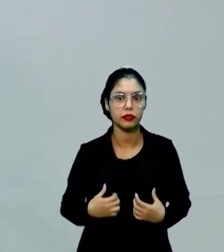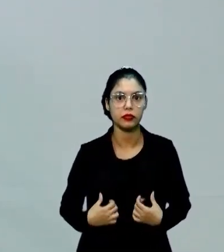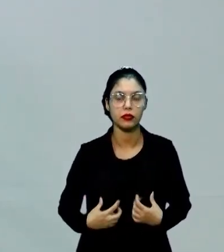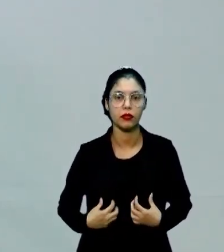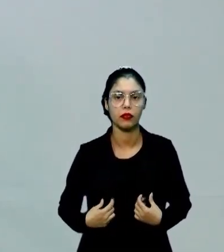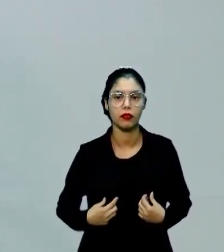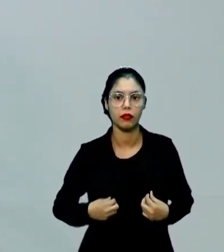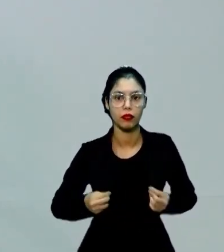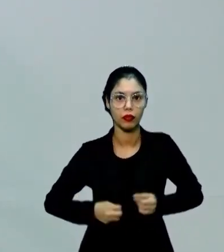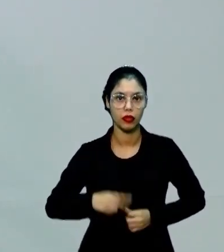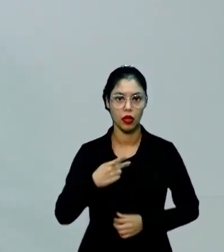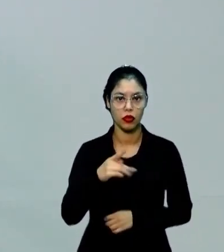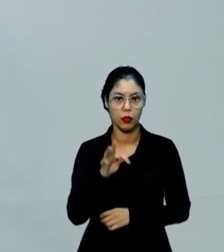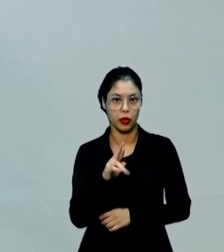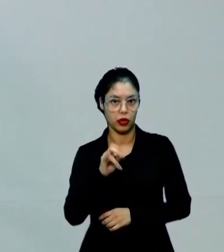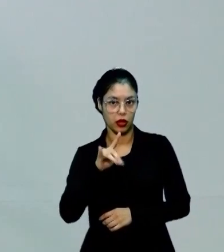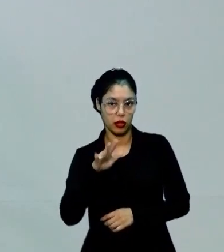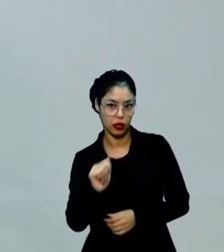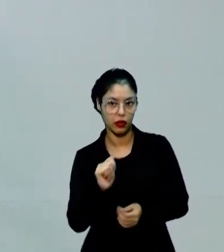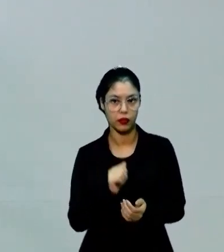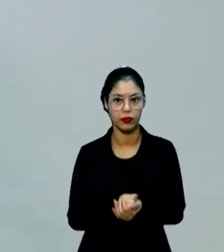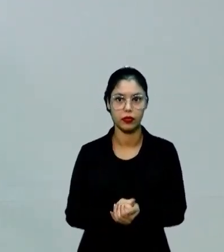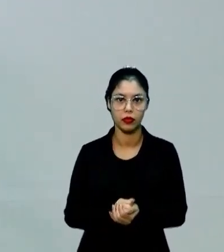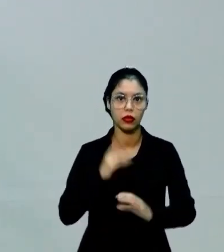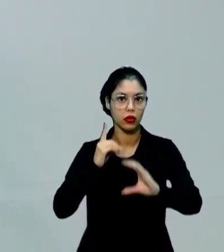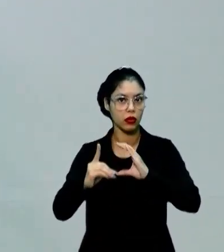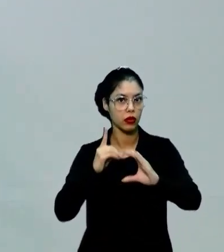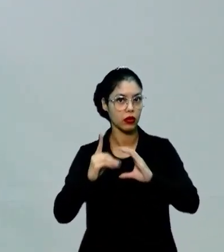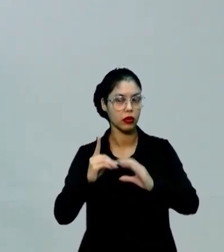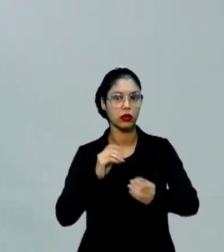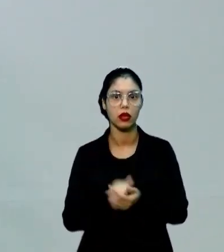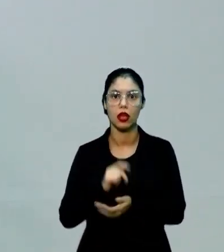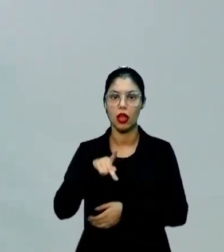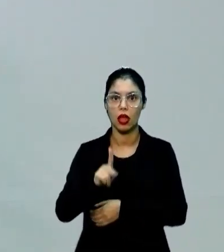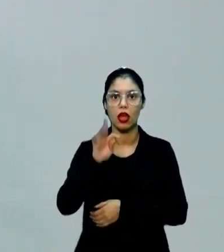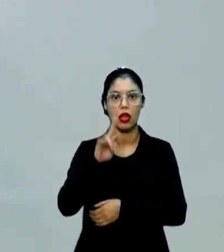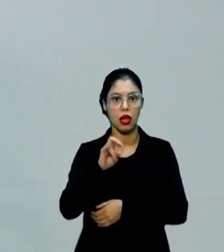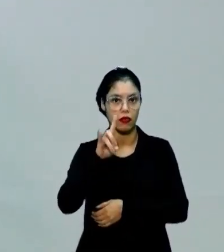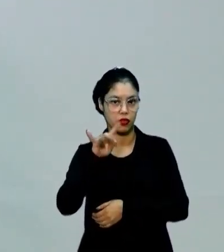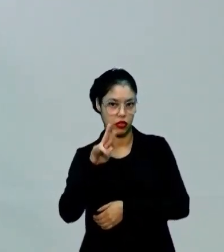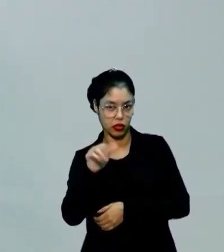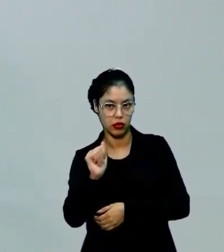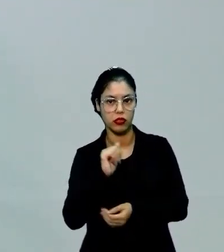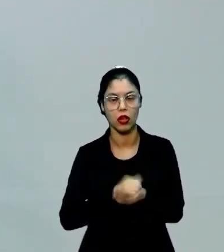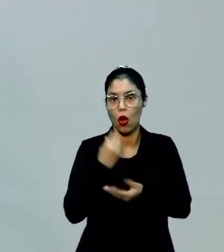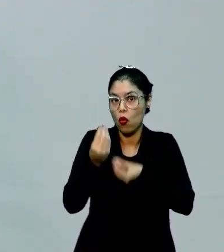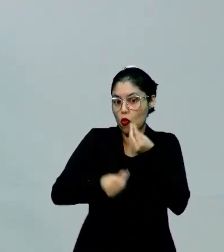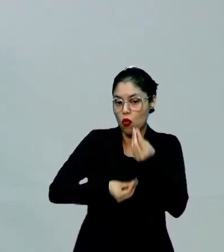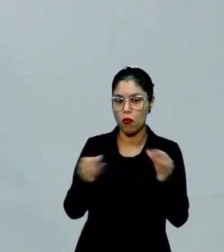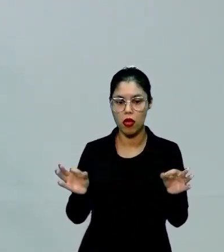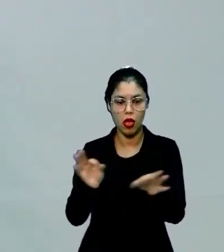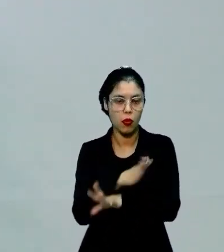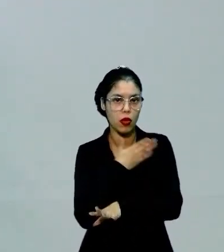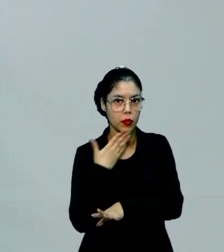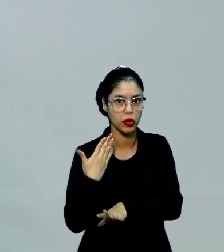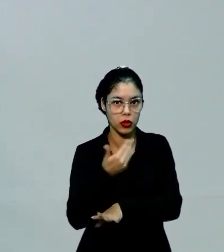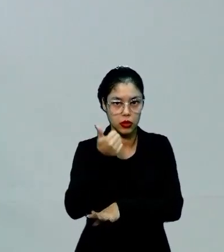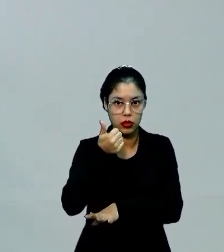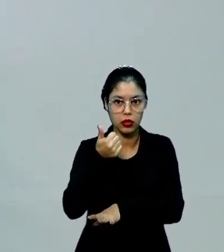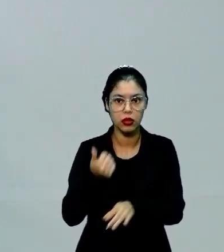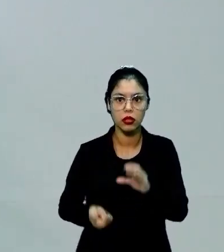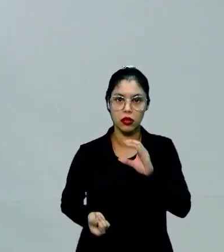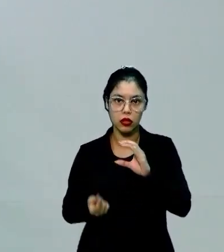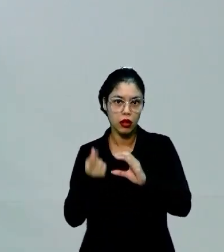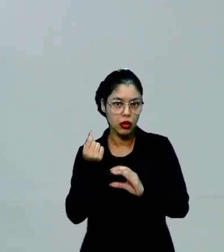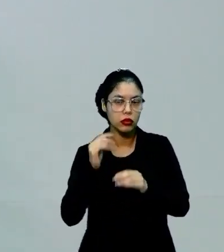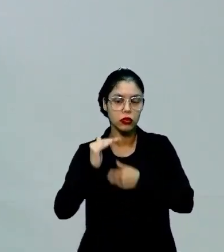comportamento de protestantes da doutrina calvinista. E como que isso acabou contribuindo com o capitalismo,